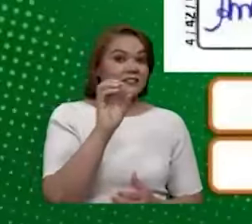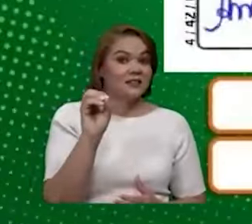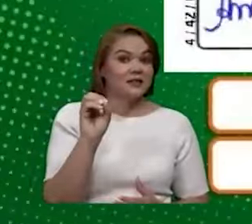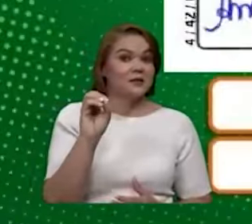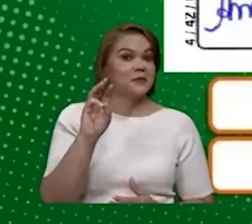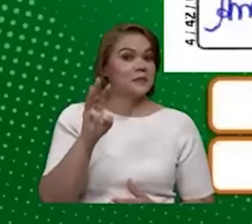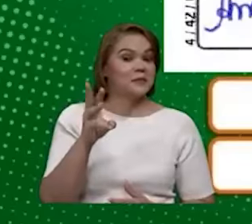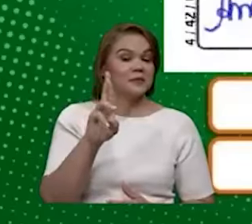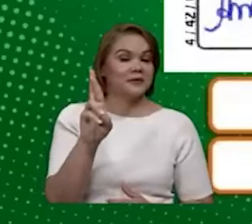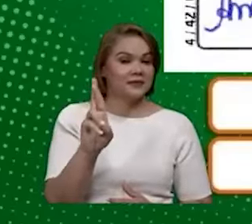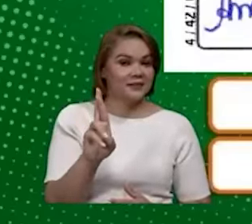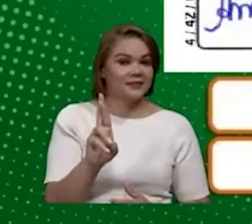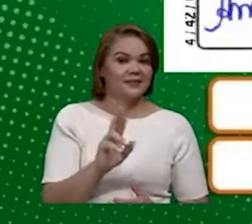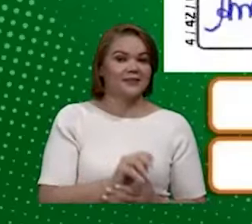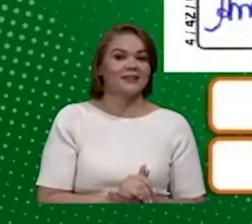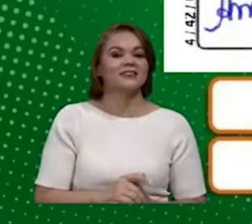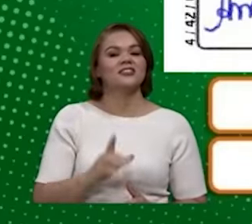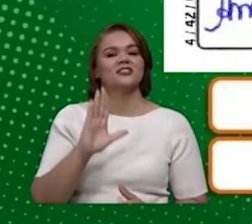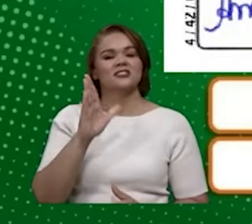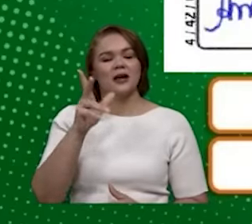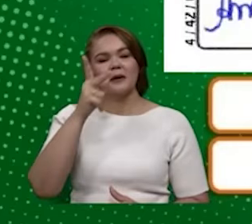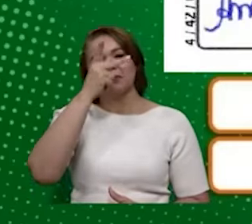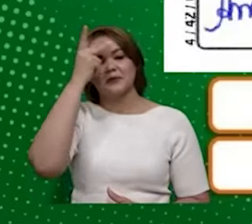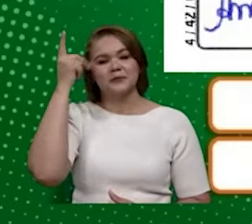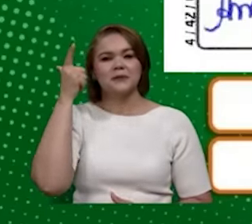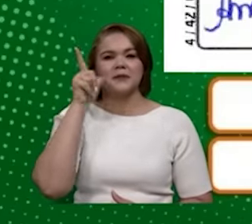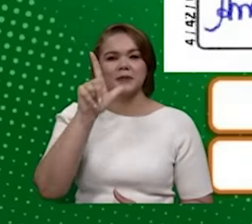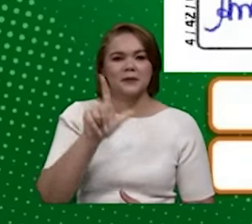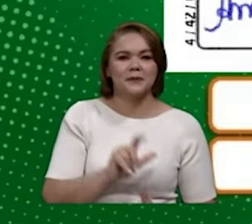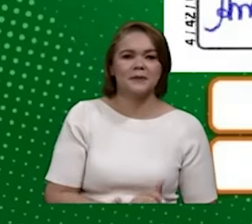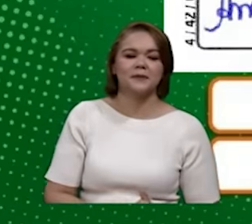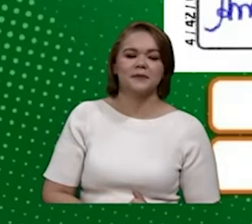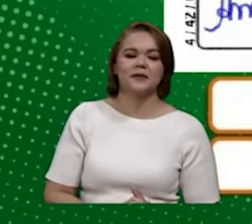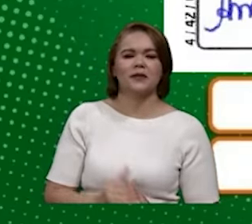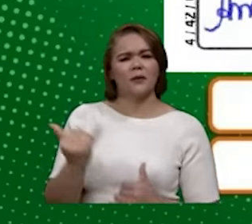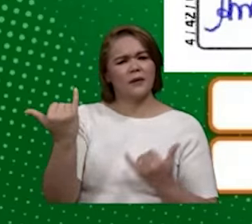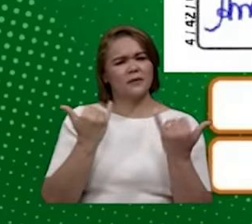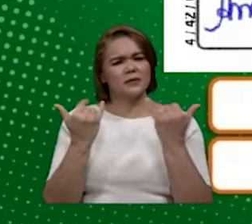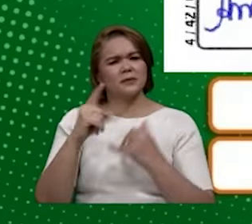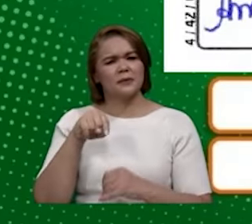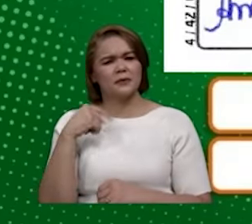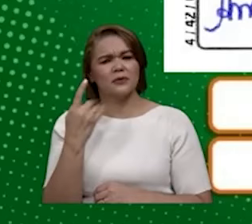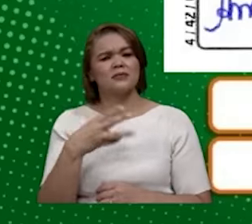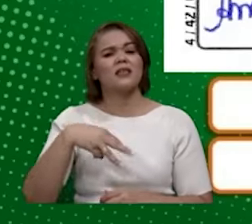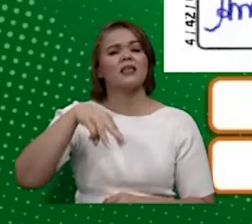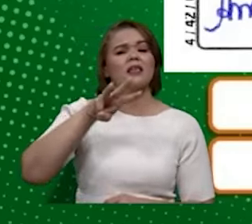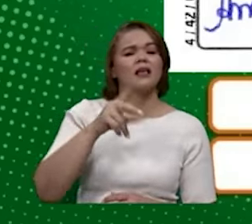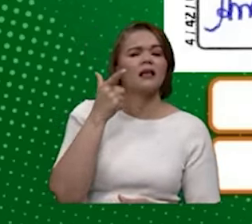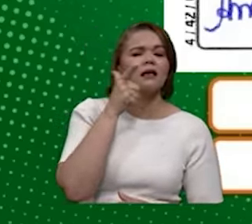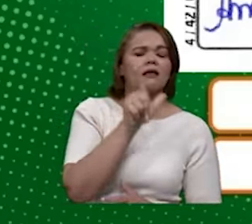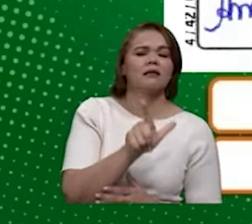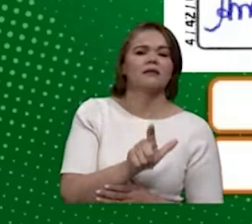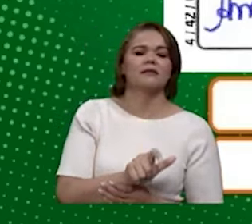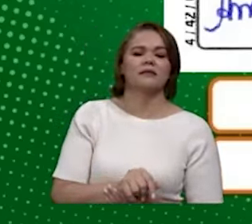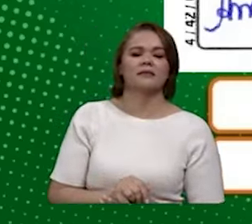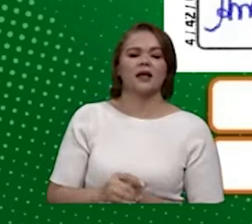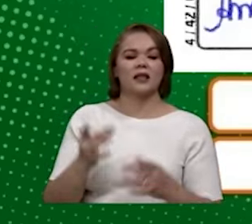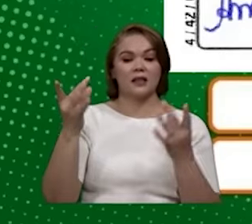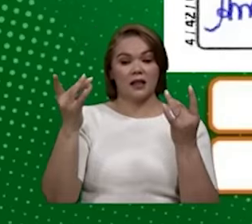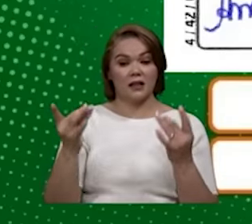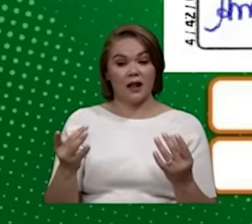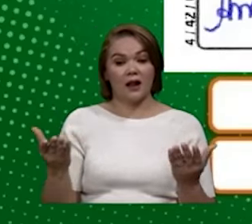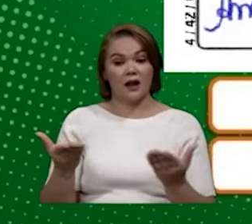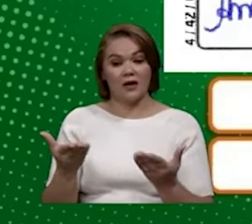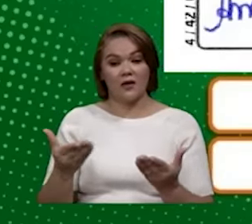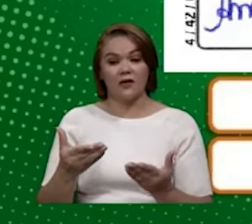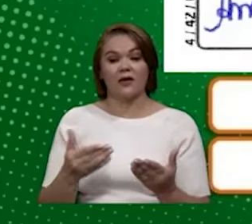por favor. Então, Jaque, conte para nós na expectativa de saber quem foi contemplado. Detalhes na tela para você